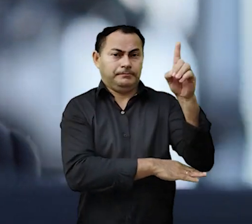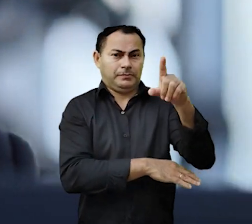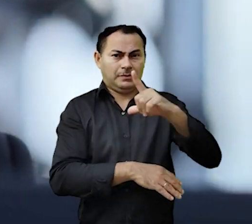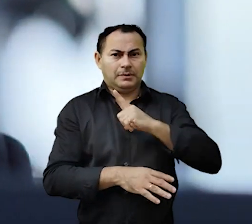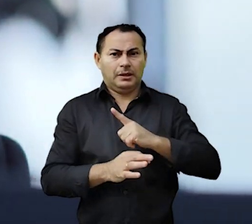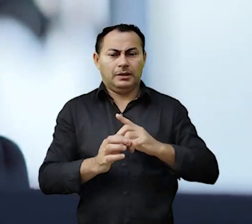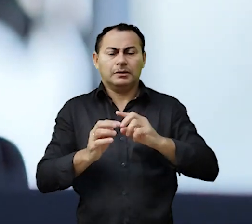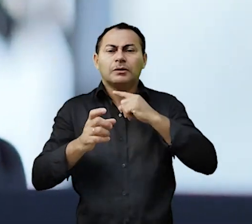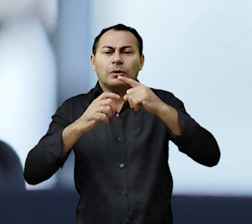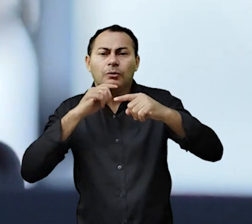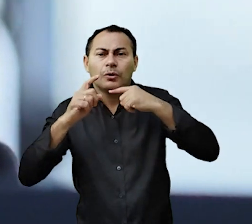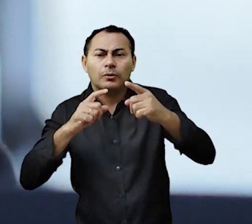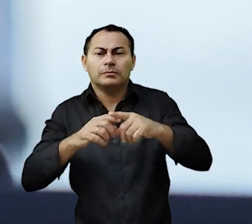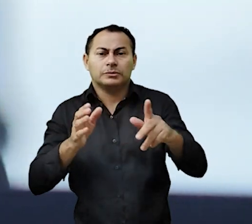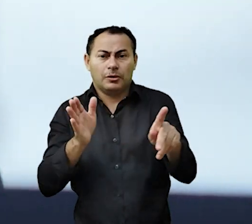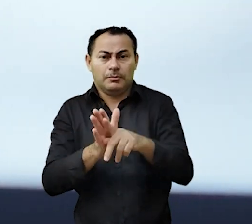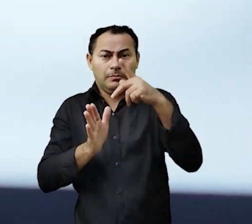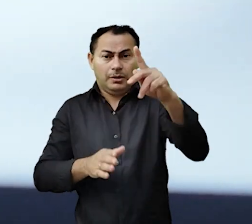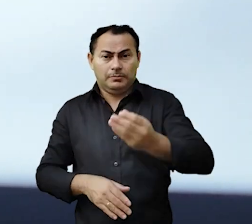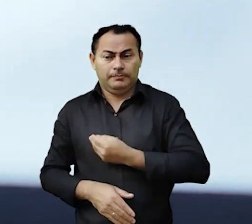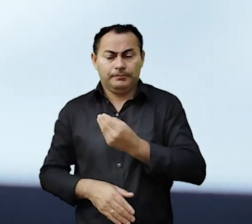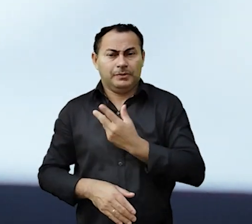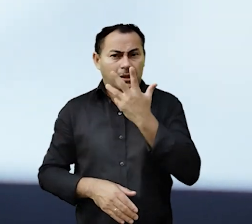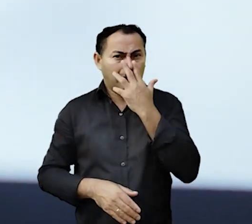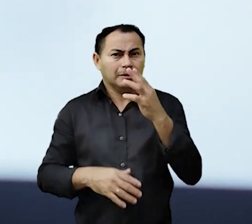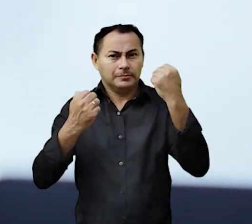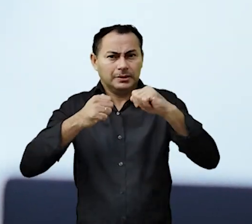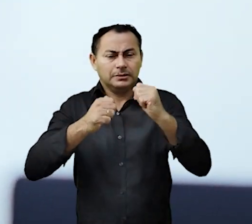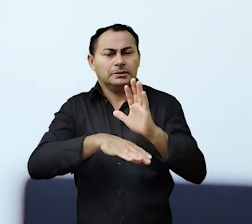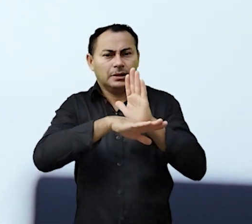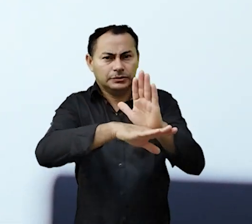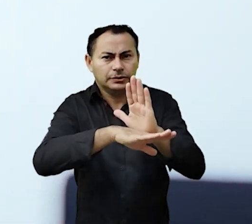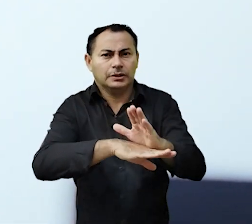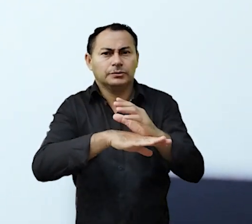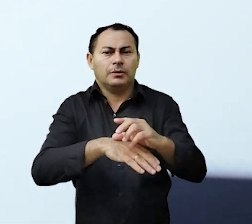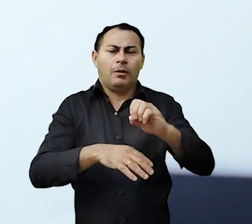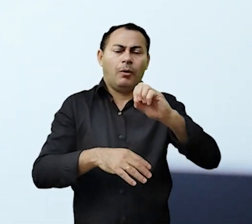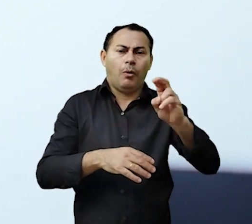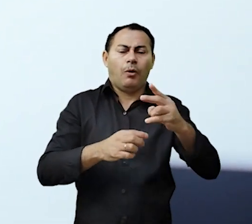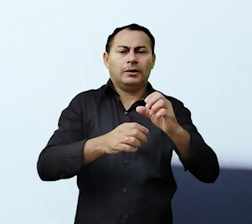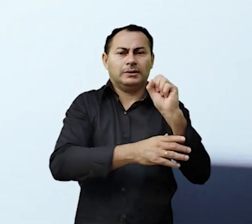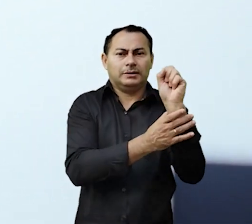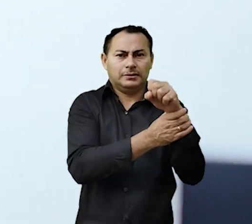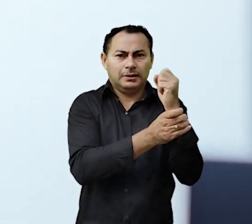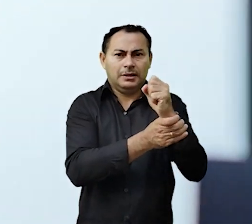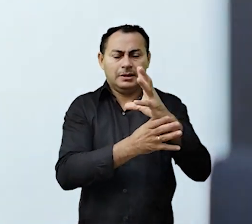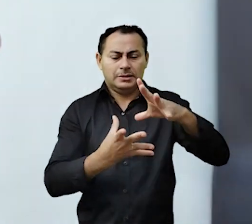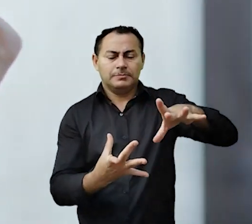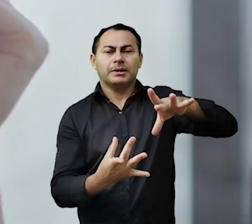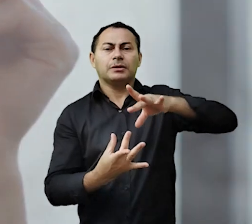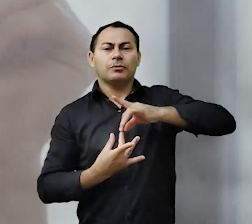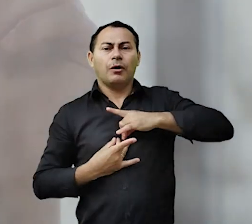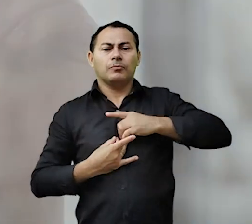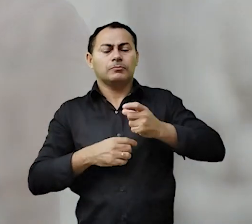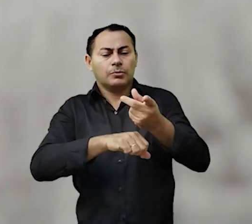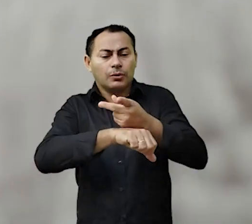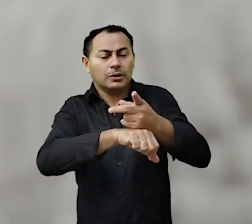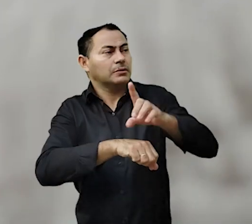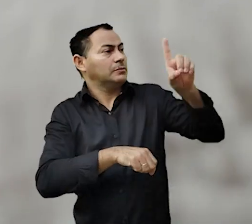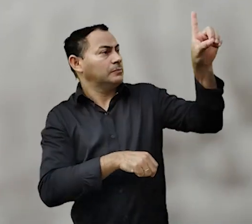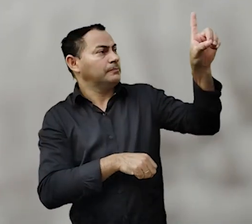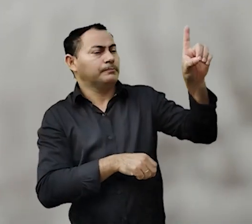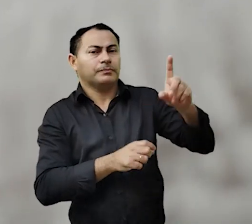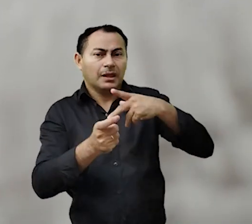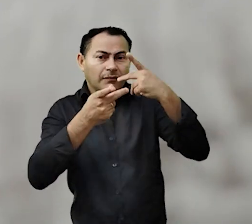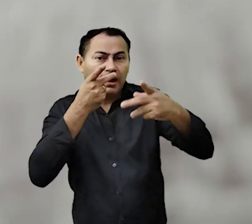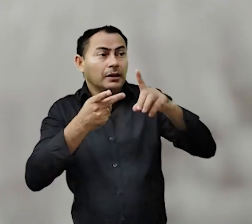se você tem dúvidas sobre si mesmo e acha que precisa de ajuda ou de uma terapia espiritual, busque a